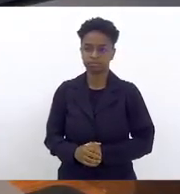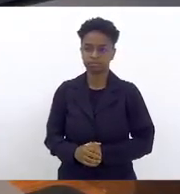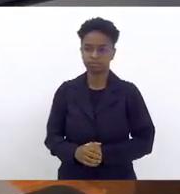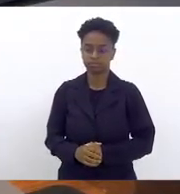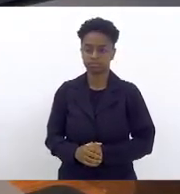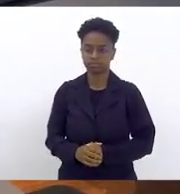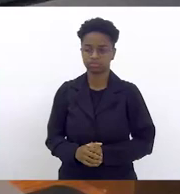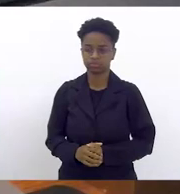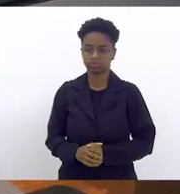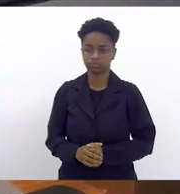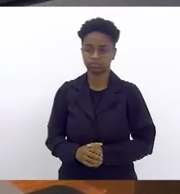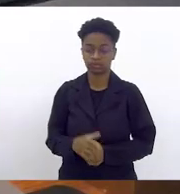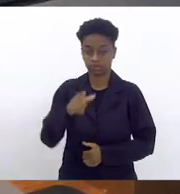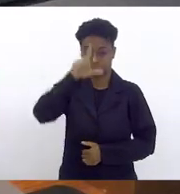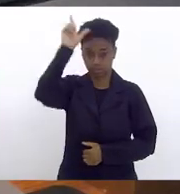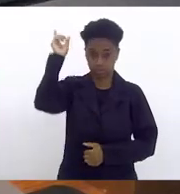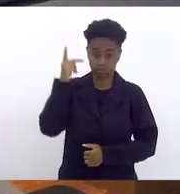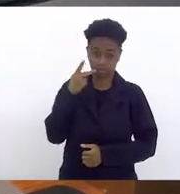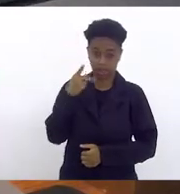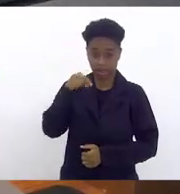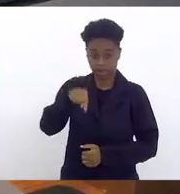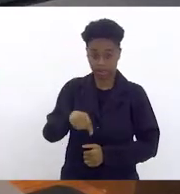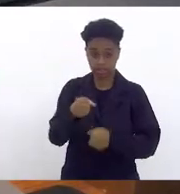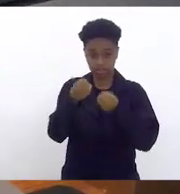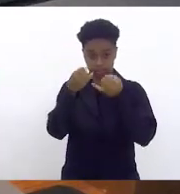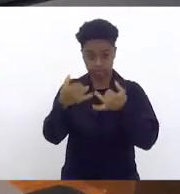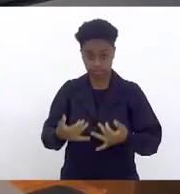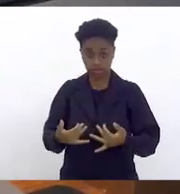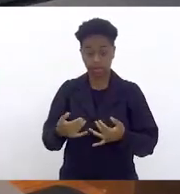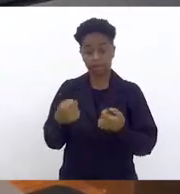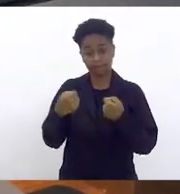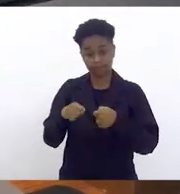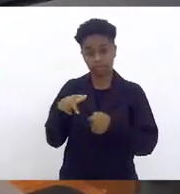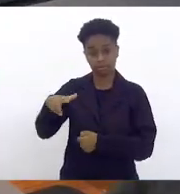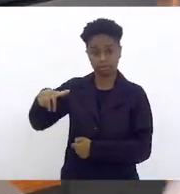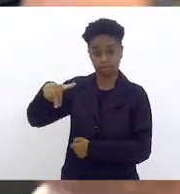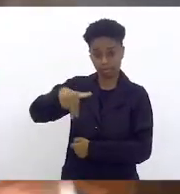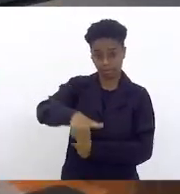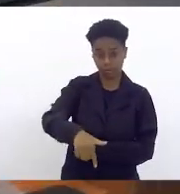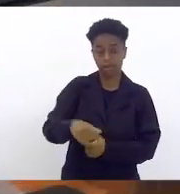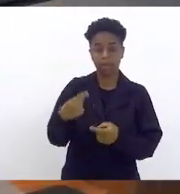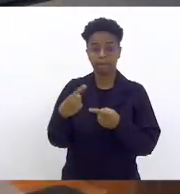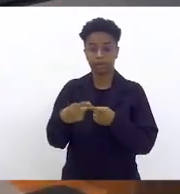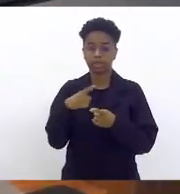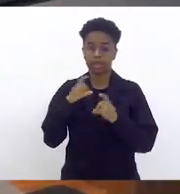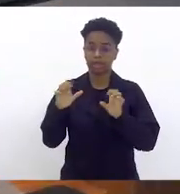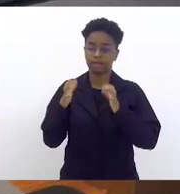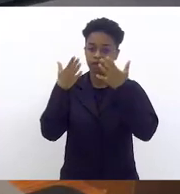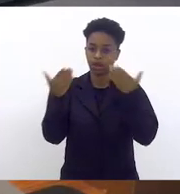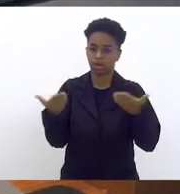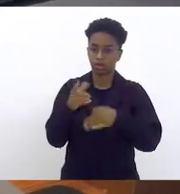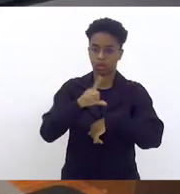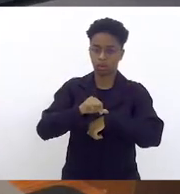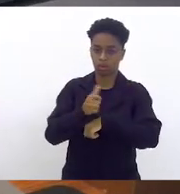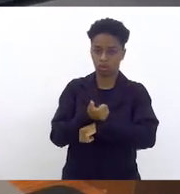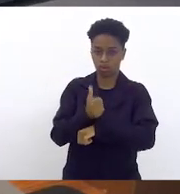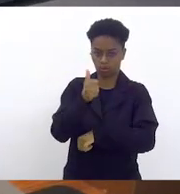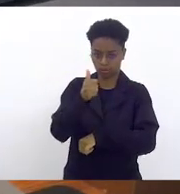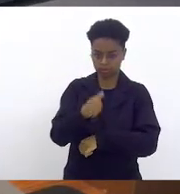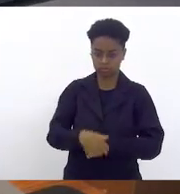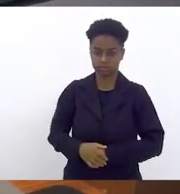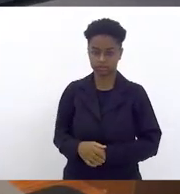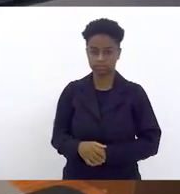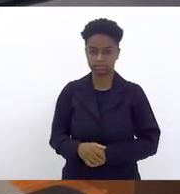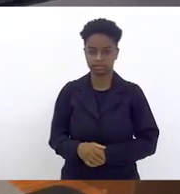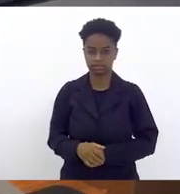Deputado Luiz Paulo tá aqui justificando que vai ter que descer o plenário porque tá tendo um evento agora às 11 horas né no